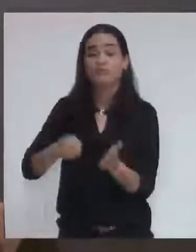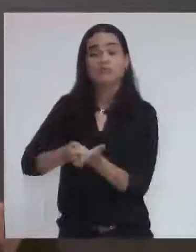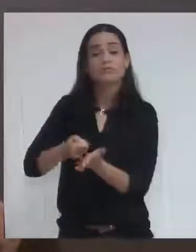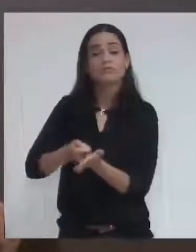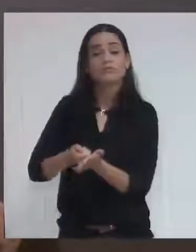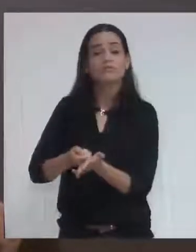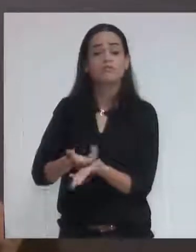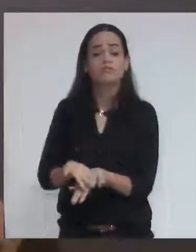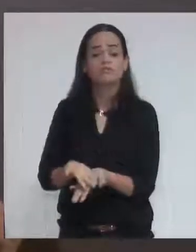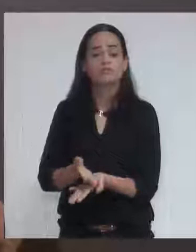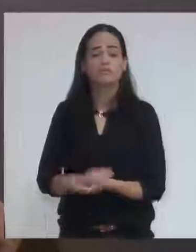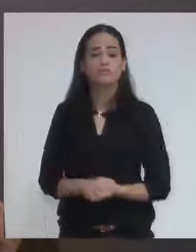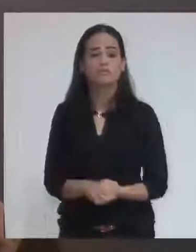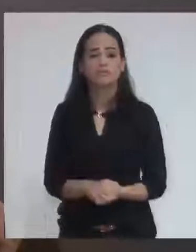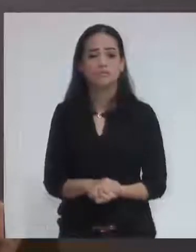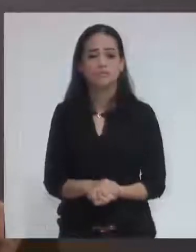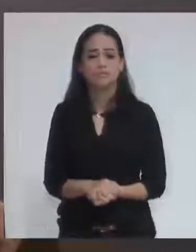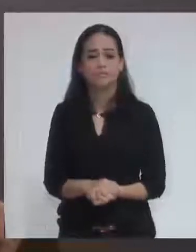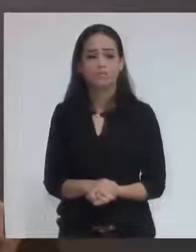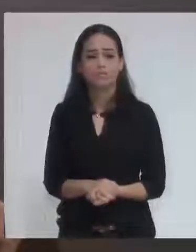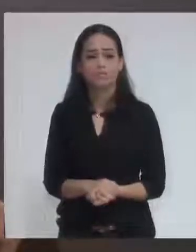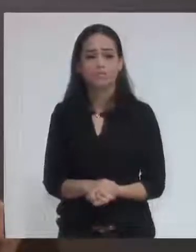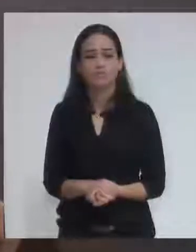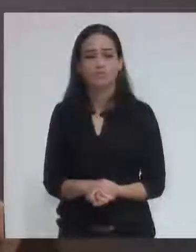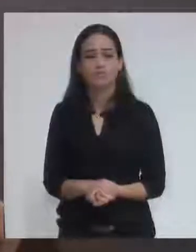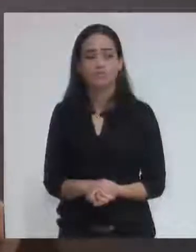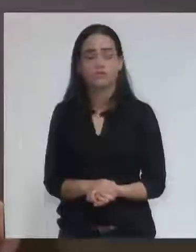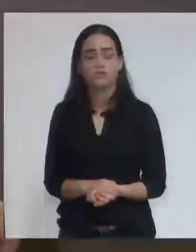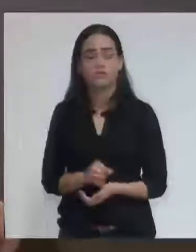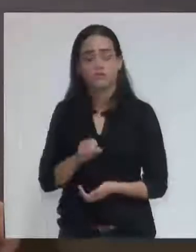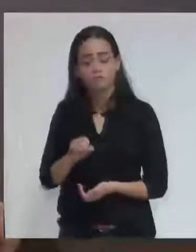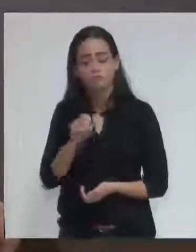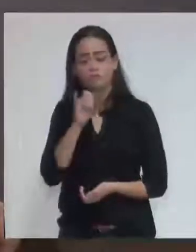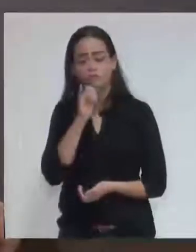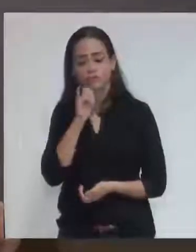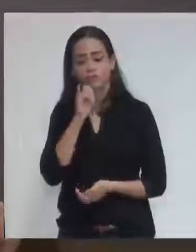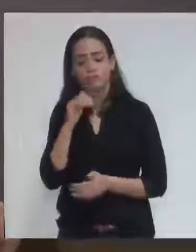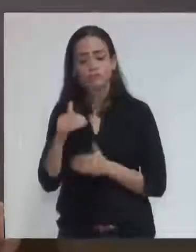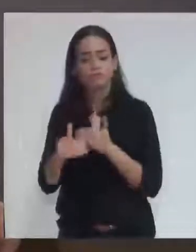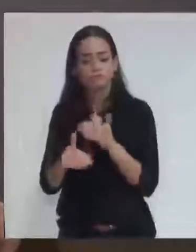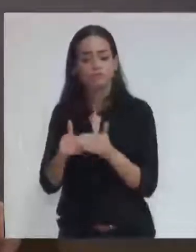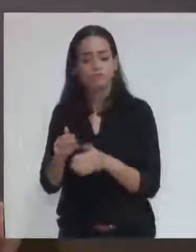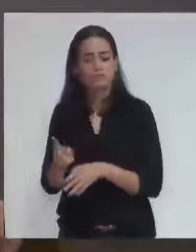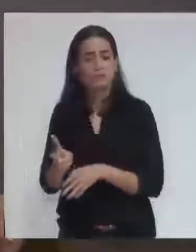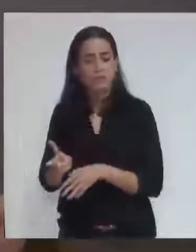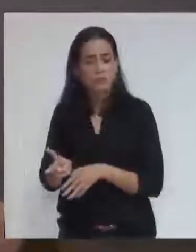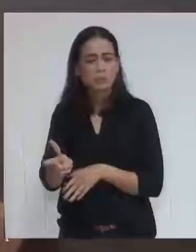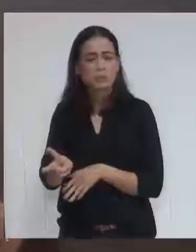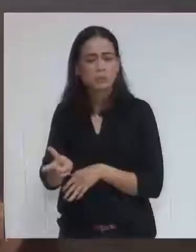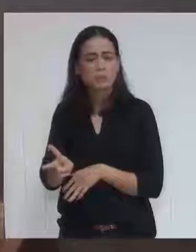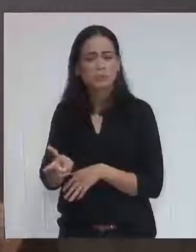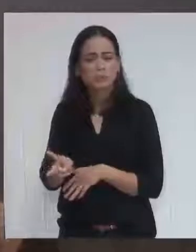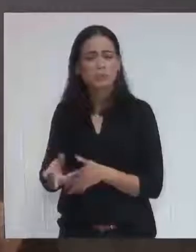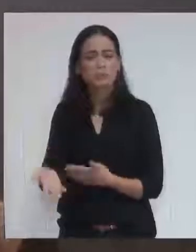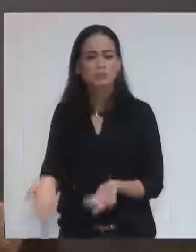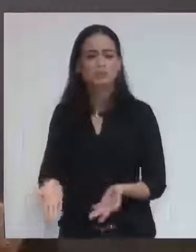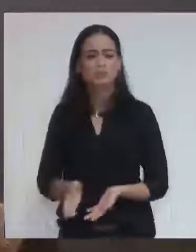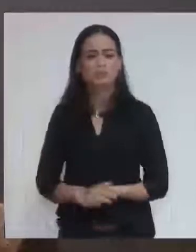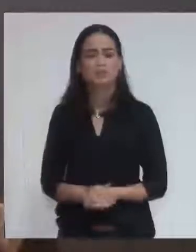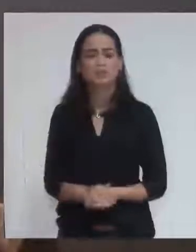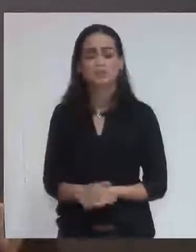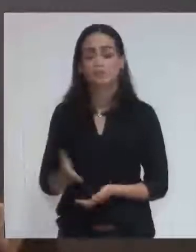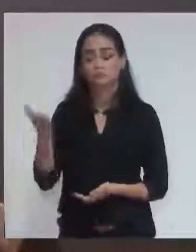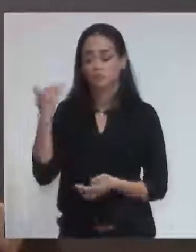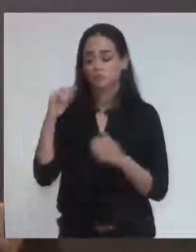fizeram. Se continuar nessa situação, e essa casa aqui, democraticamente, nós discutimos, não é? Tinha uma possibilidade